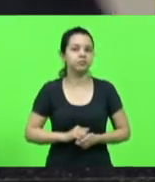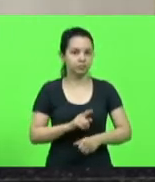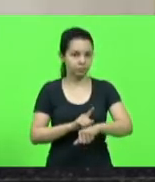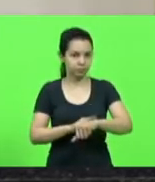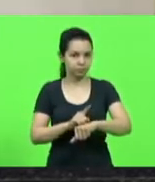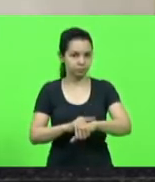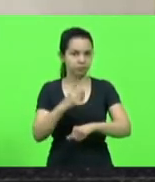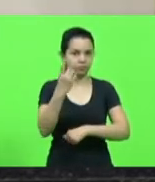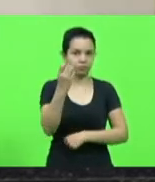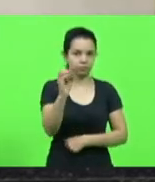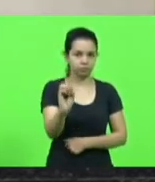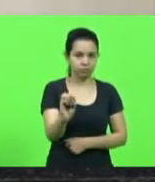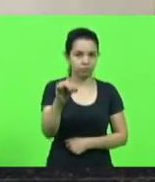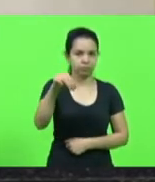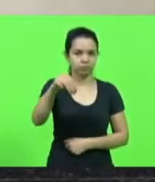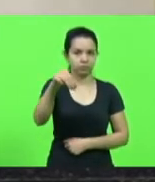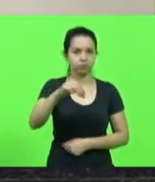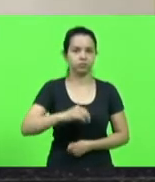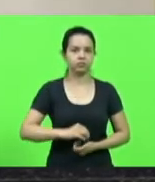minutos, deputado.